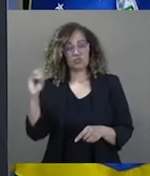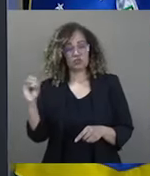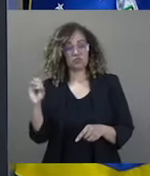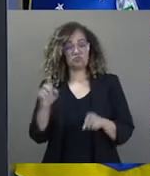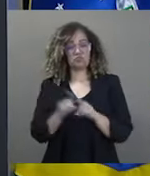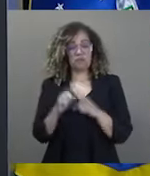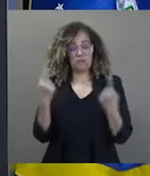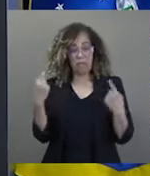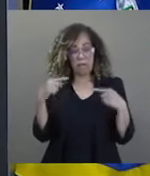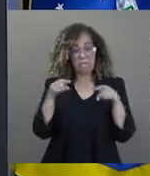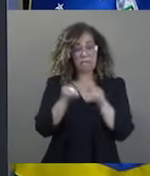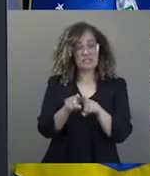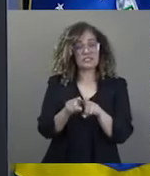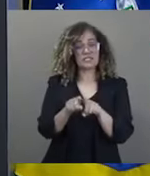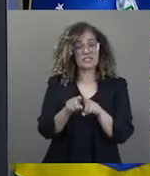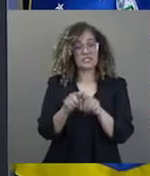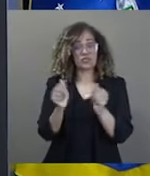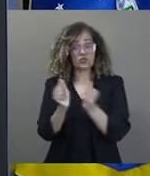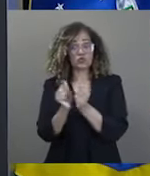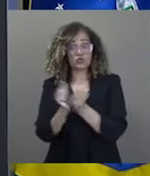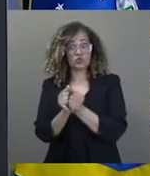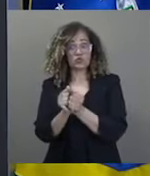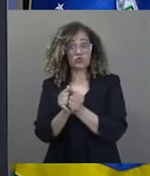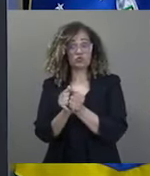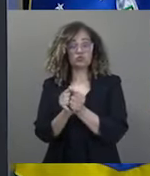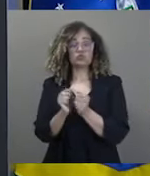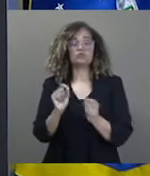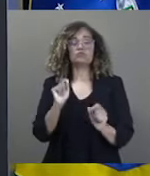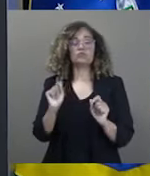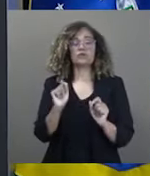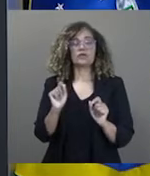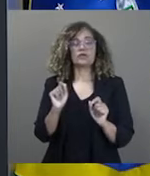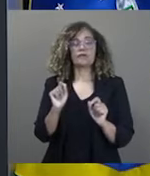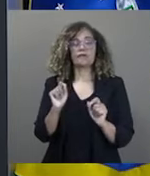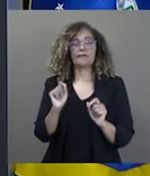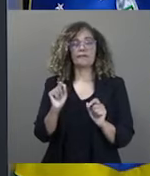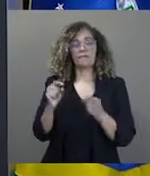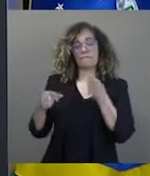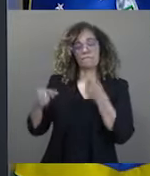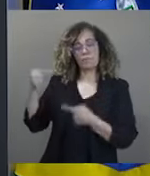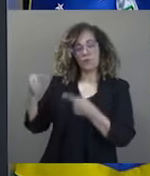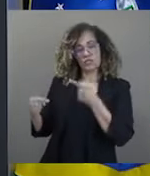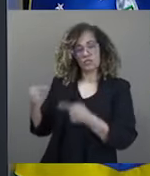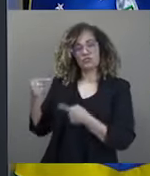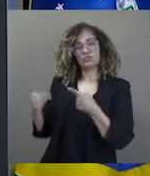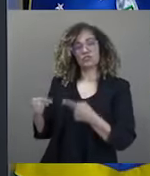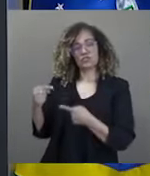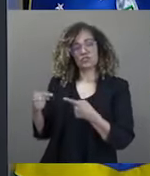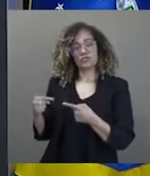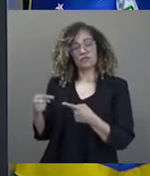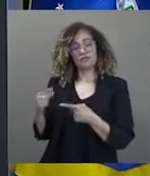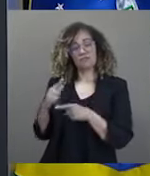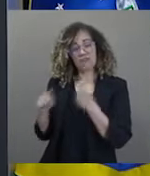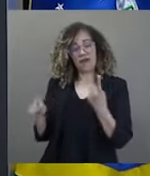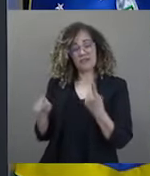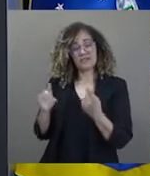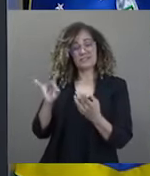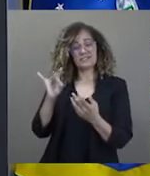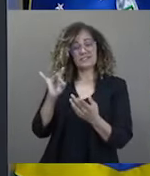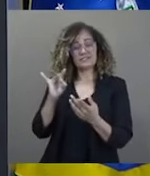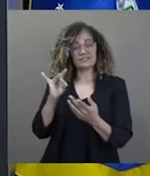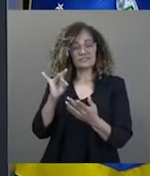entre adversários políticos e seria na verdade um